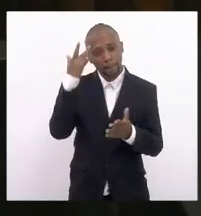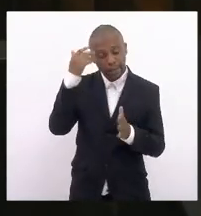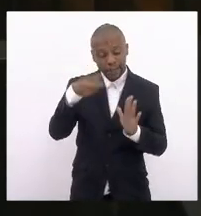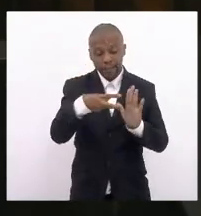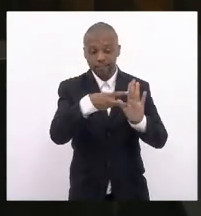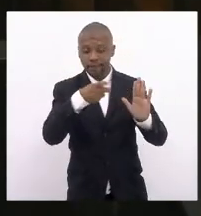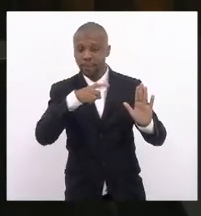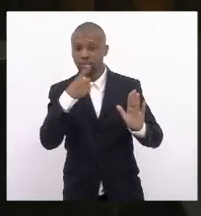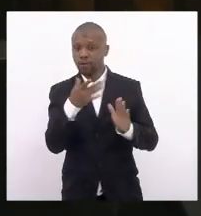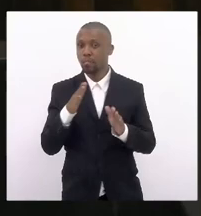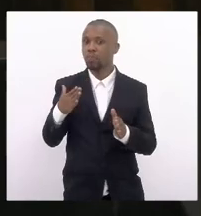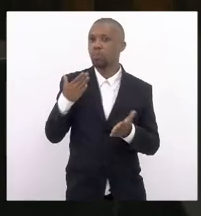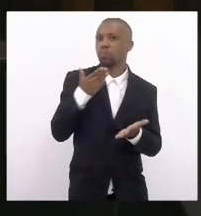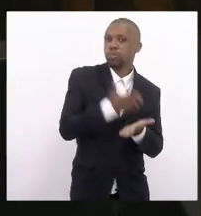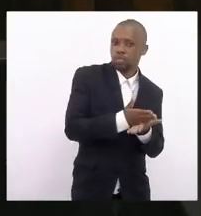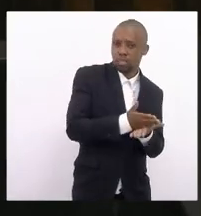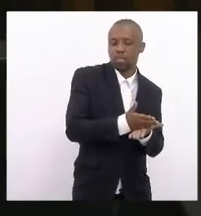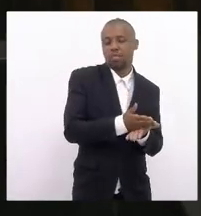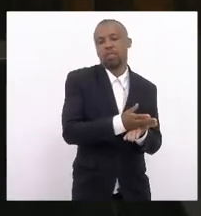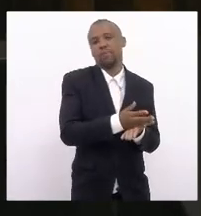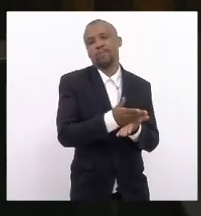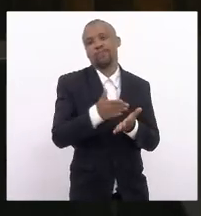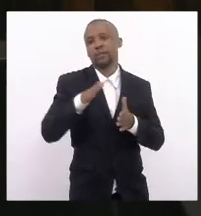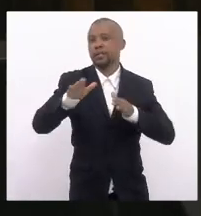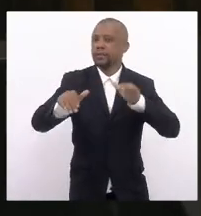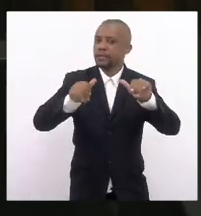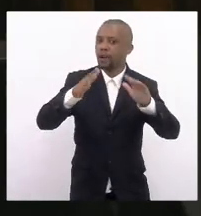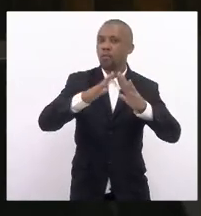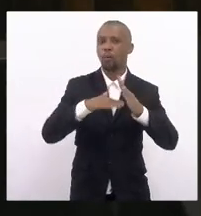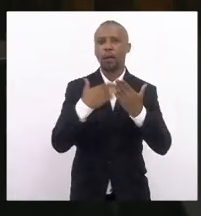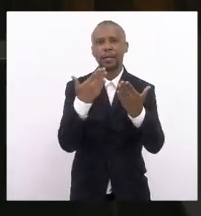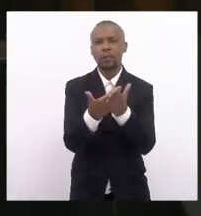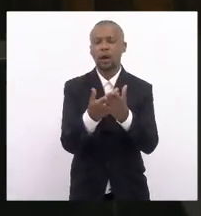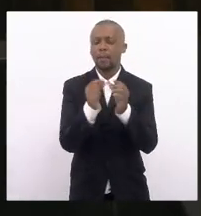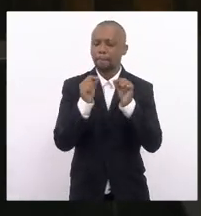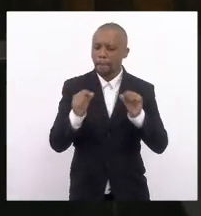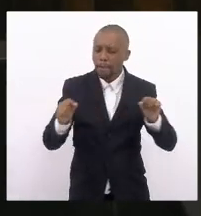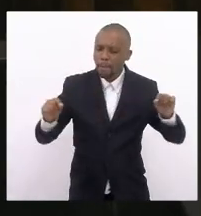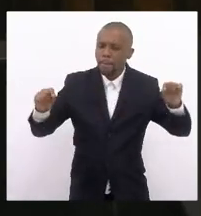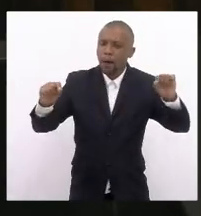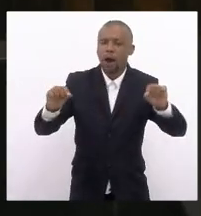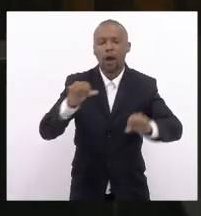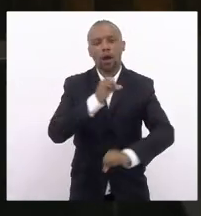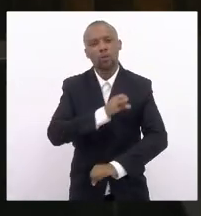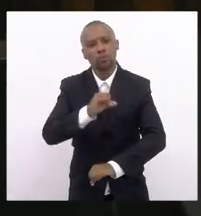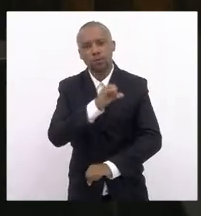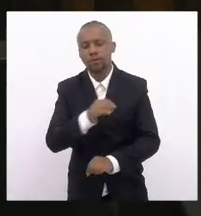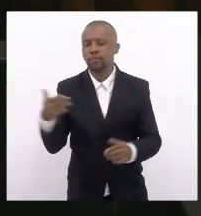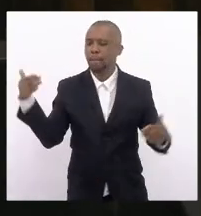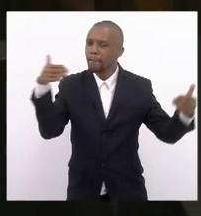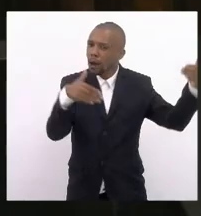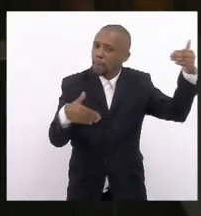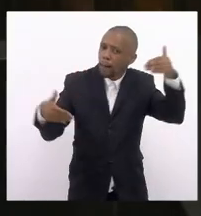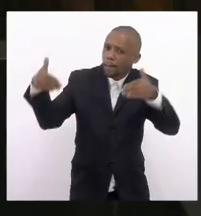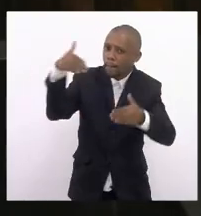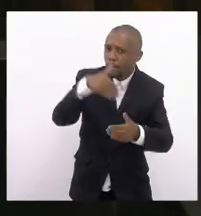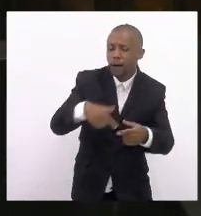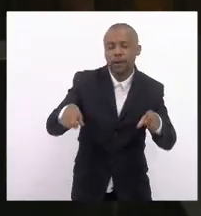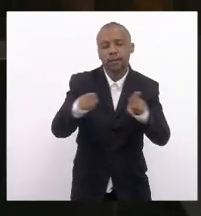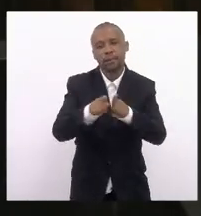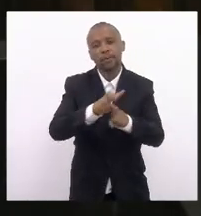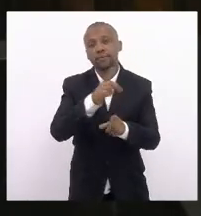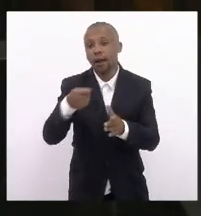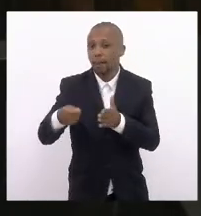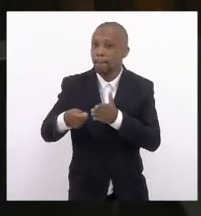veto, convoco toda a comunidade escolar do Estado do Rio de Janeiro que venha para cá. E vamos também derrubar o veto ao